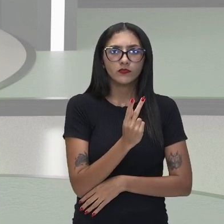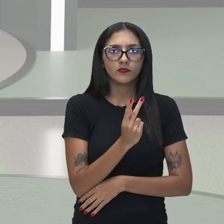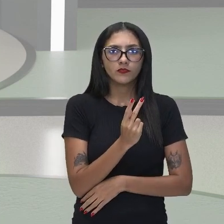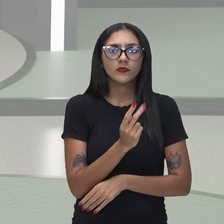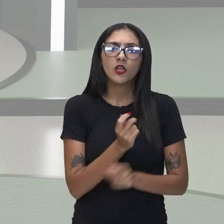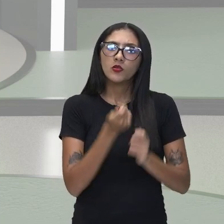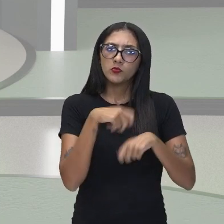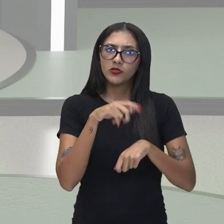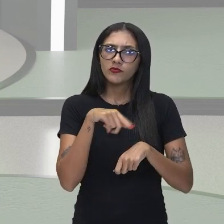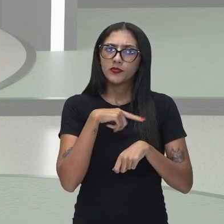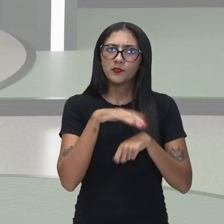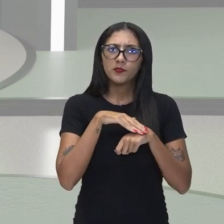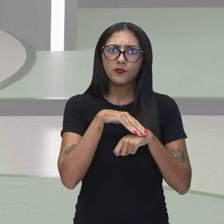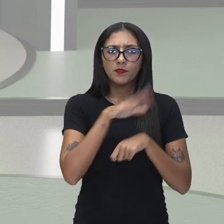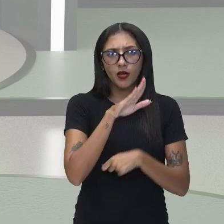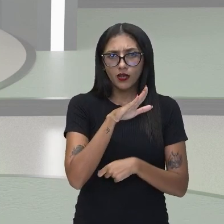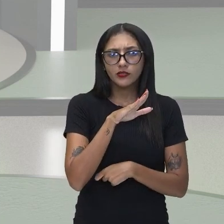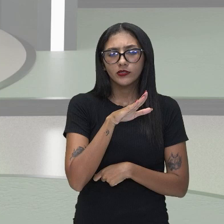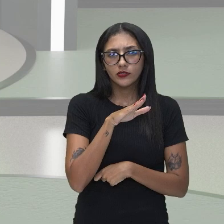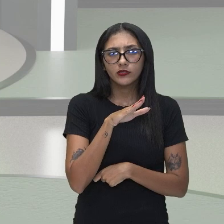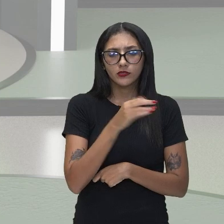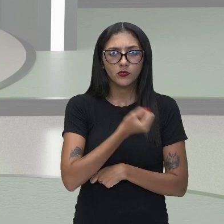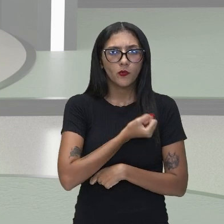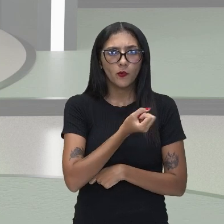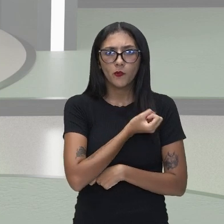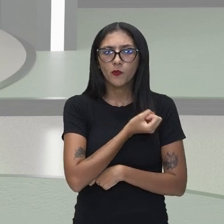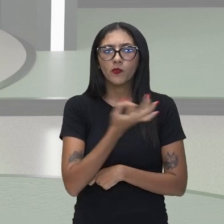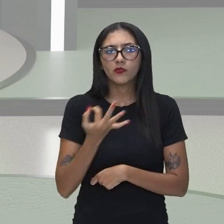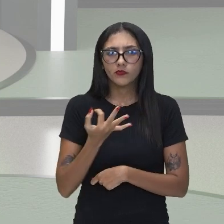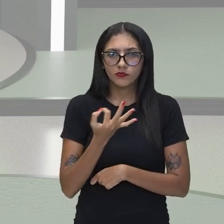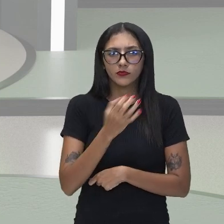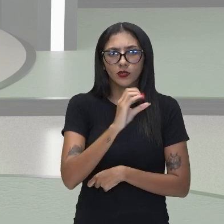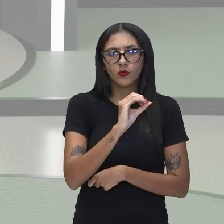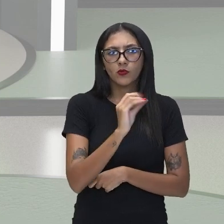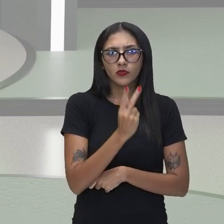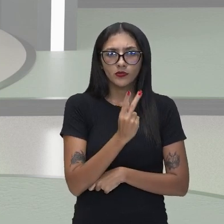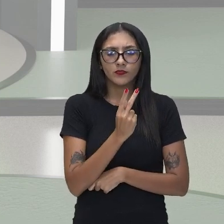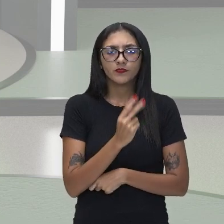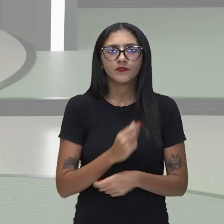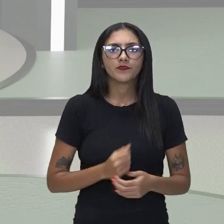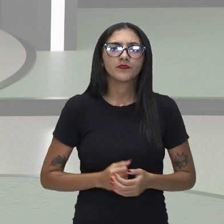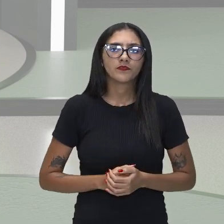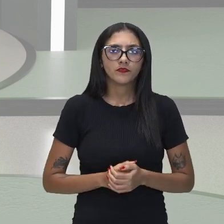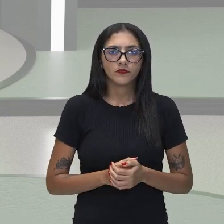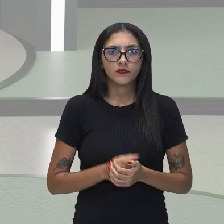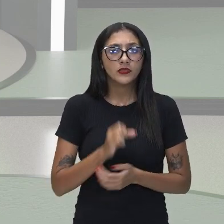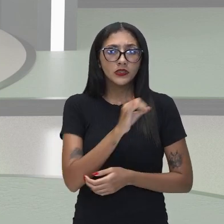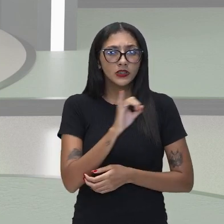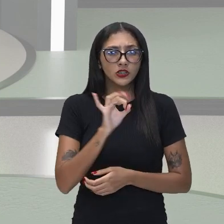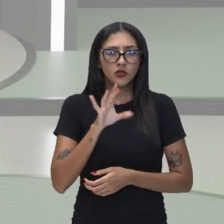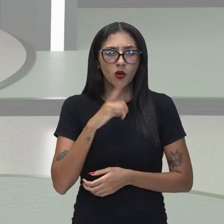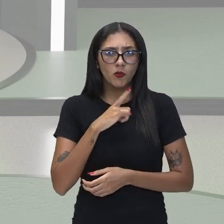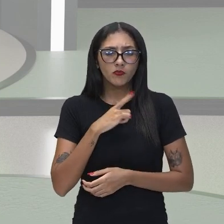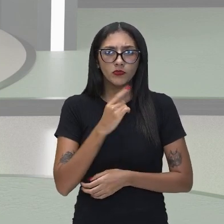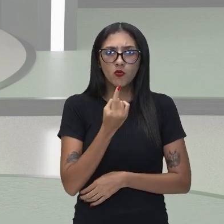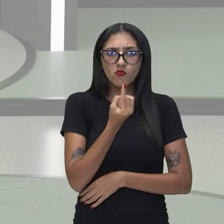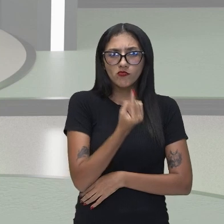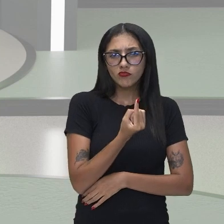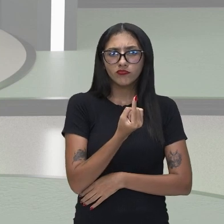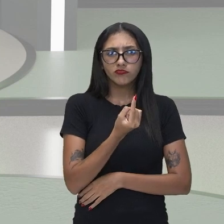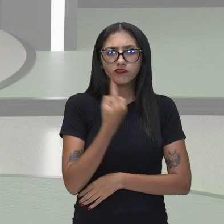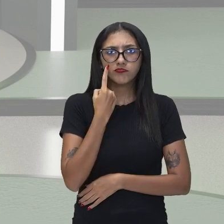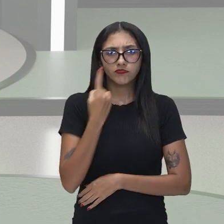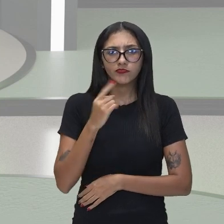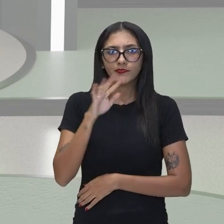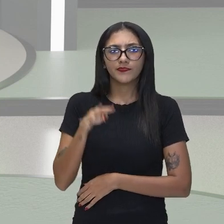pode aparecer mais de um grupo hidroxila, que é o OH. Quando só aparece uma hidroxila, como lá naquele composto ali